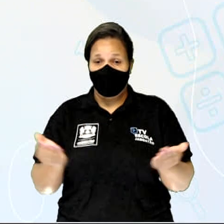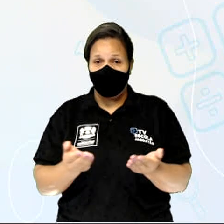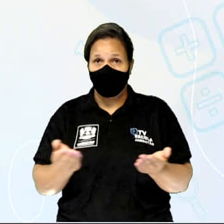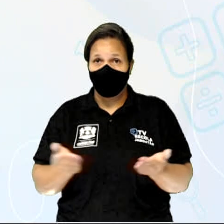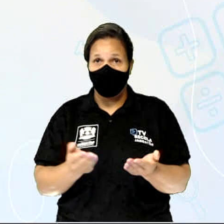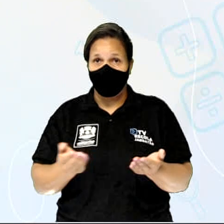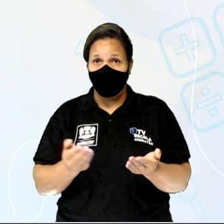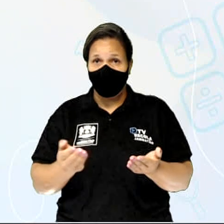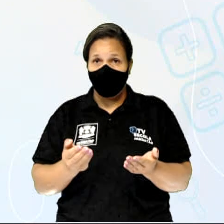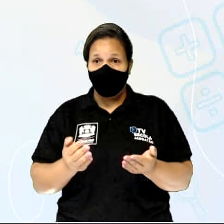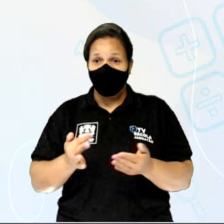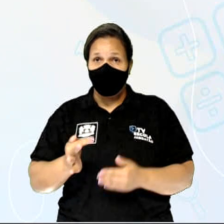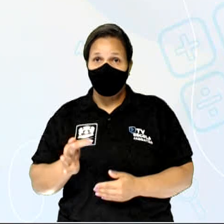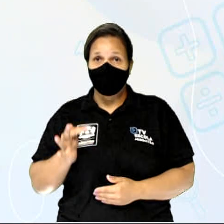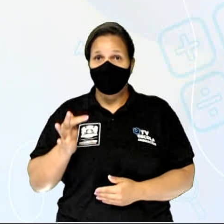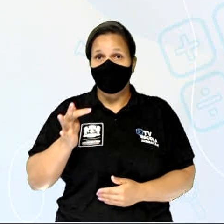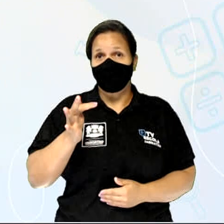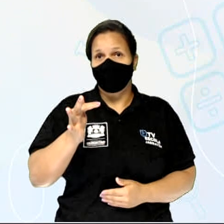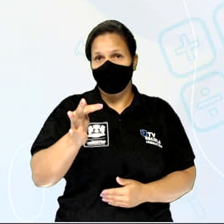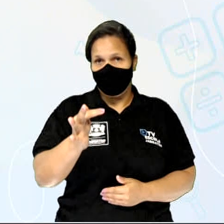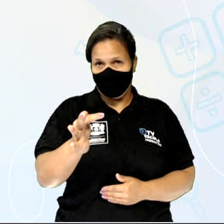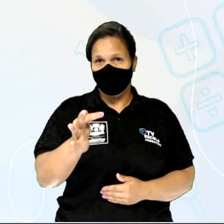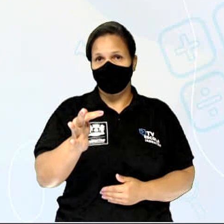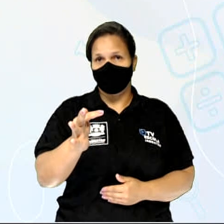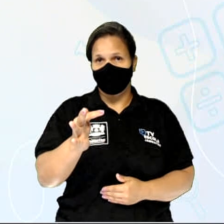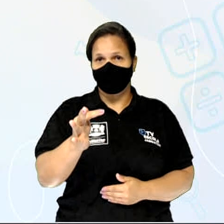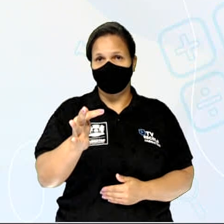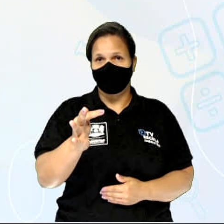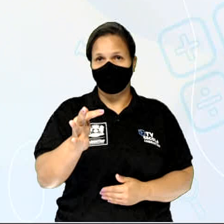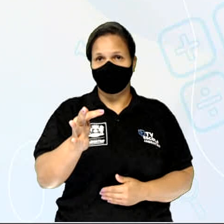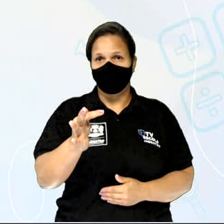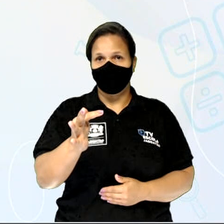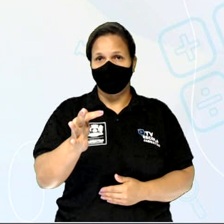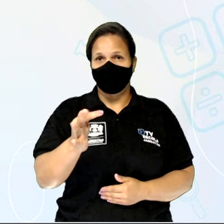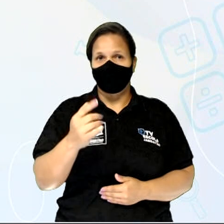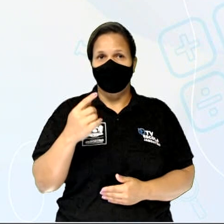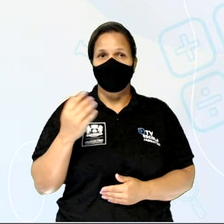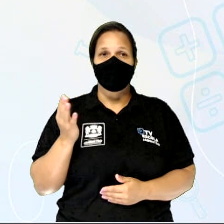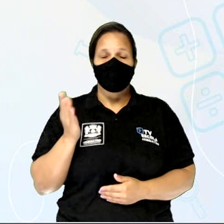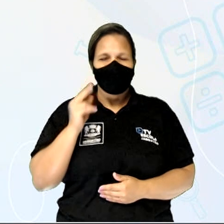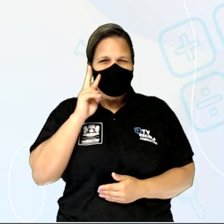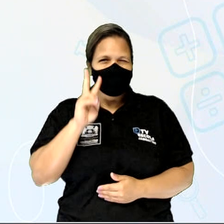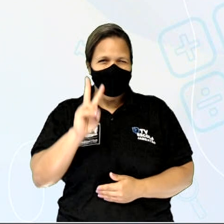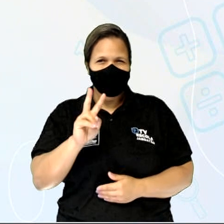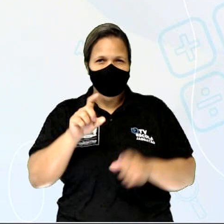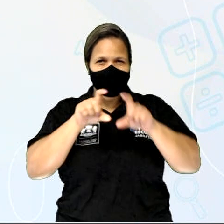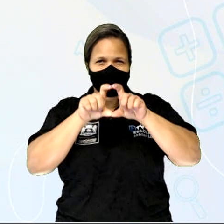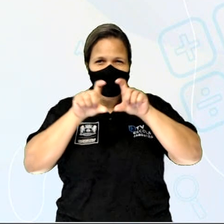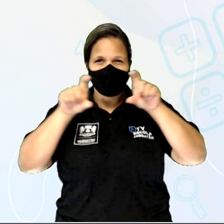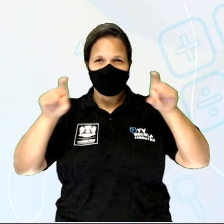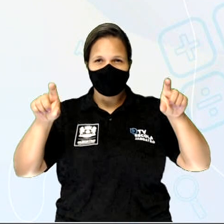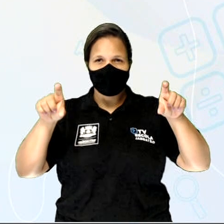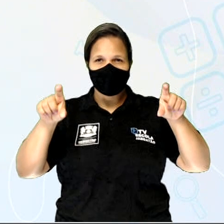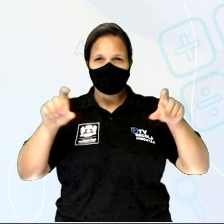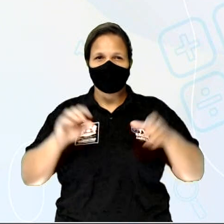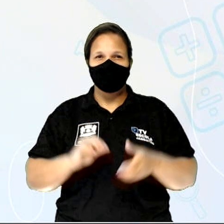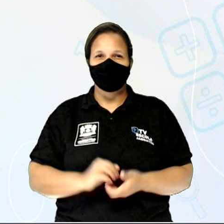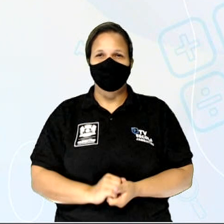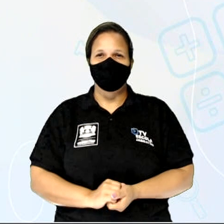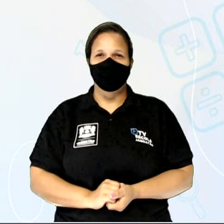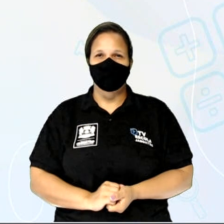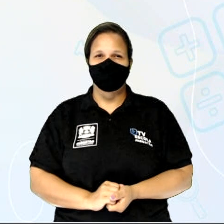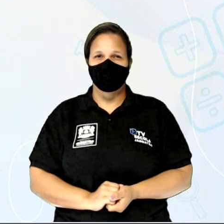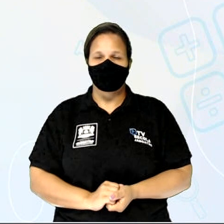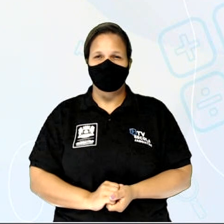vai refletir no meu futuro. Vamos dar uma olhada no primeiro exemplo. Aí eu tenho, if I